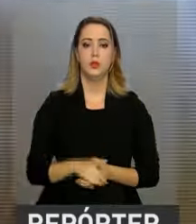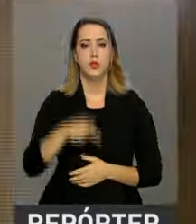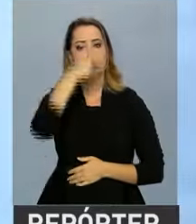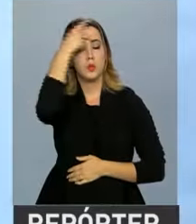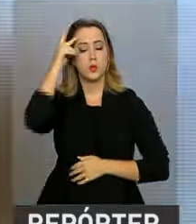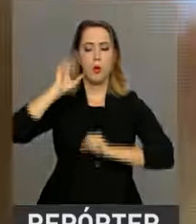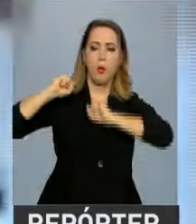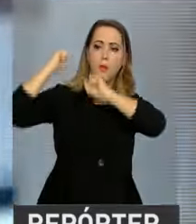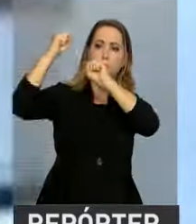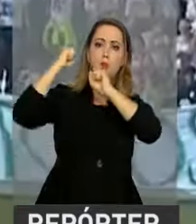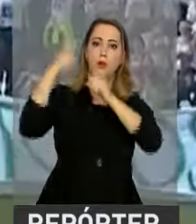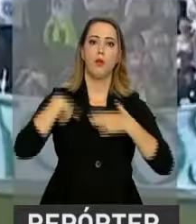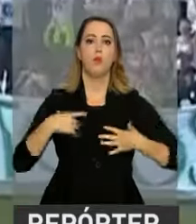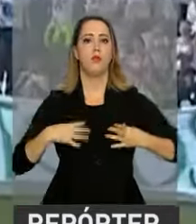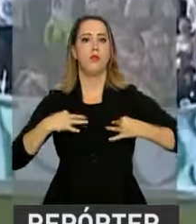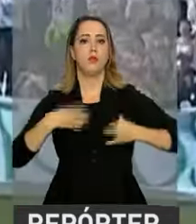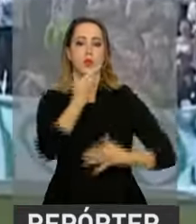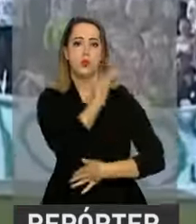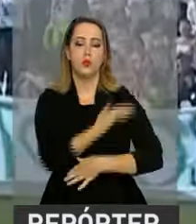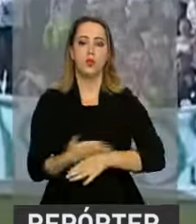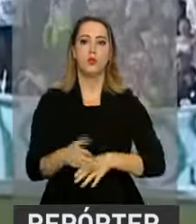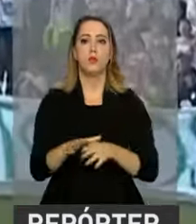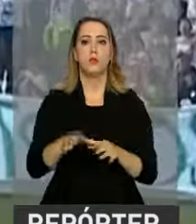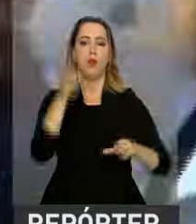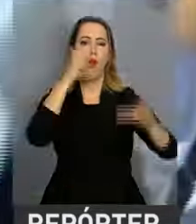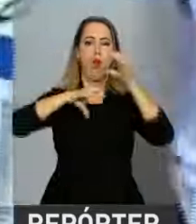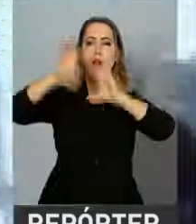Torcedores vestidos de branco cantavam.